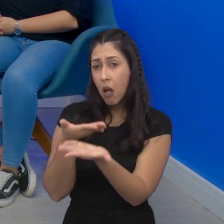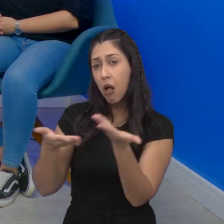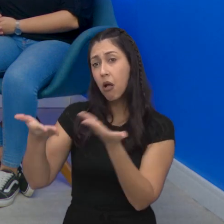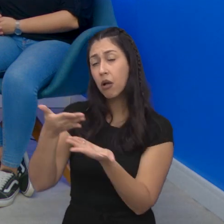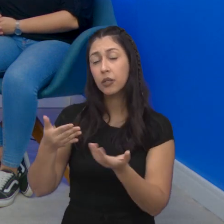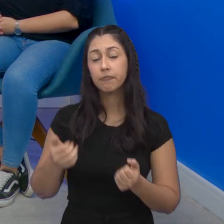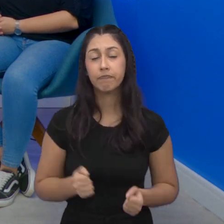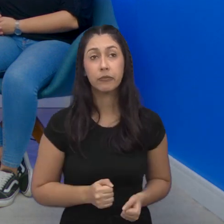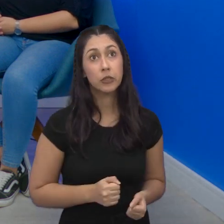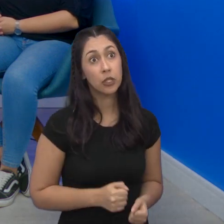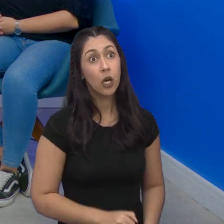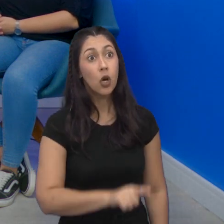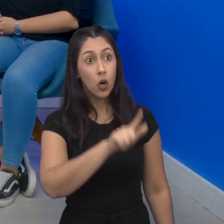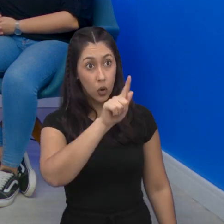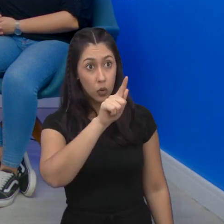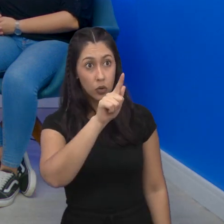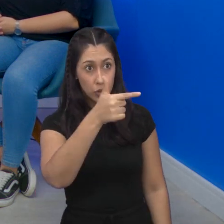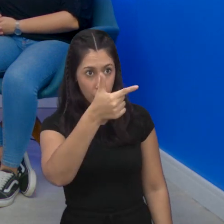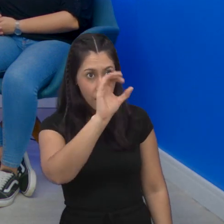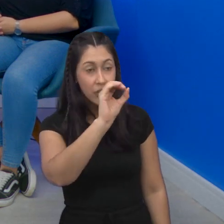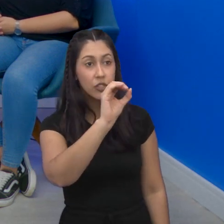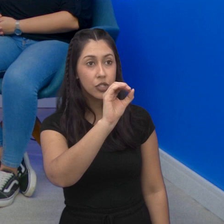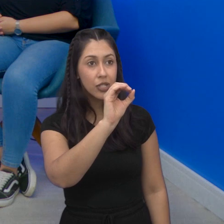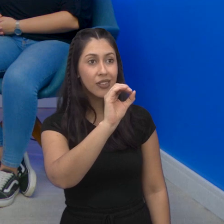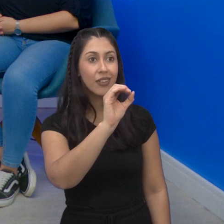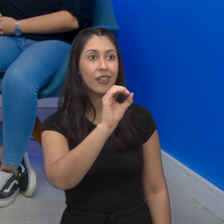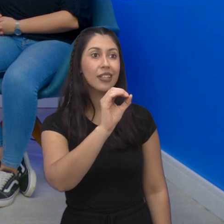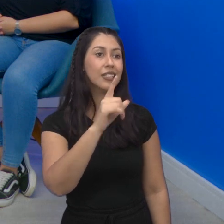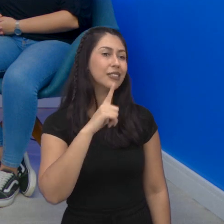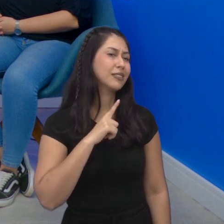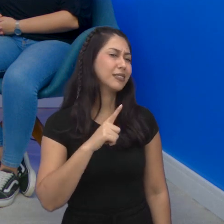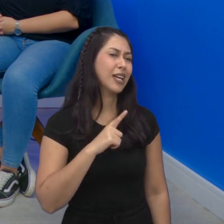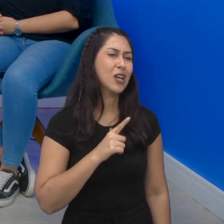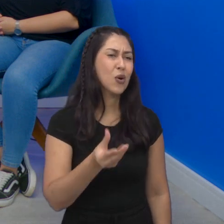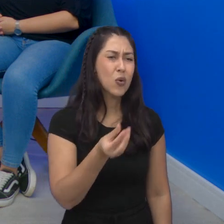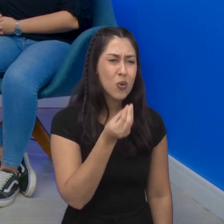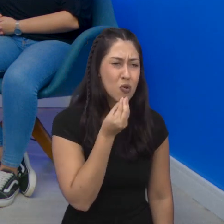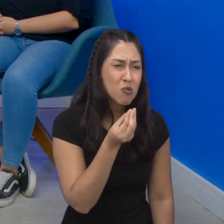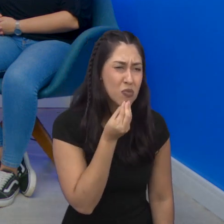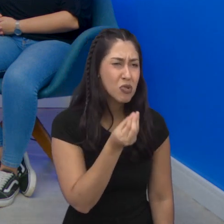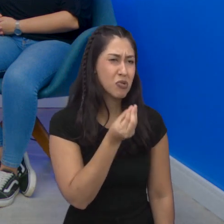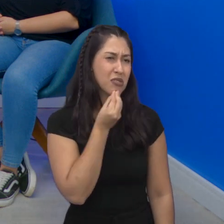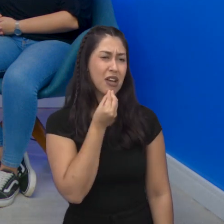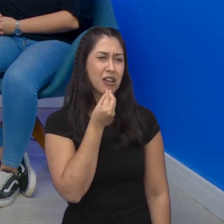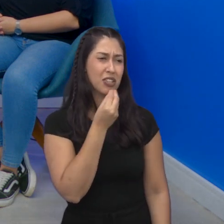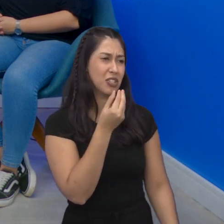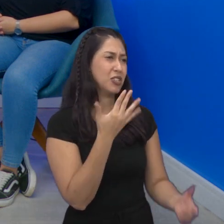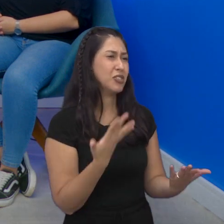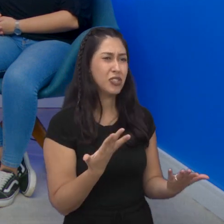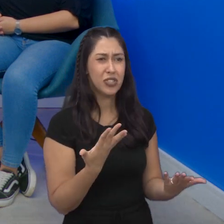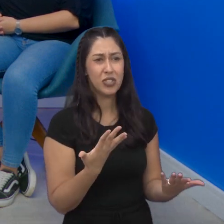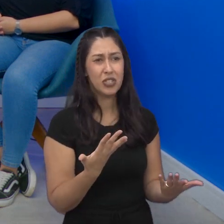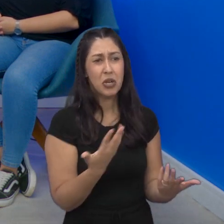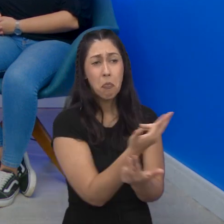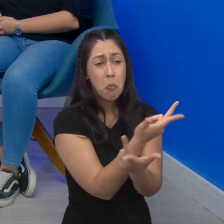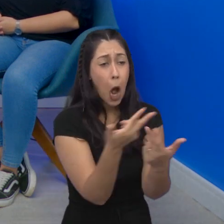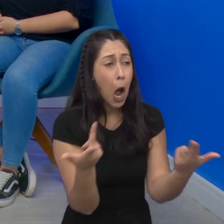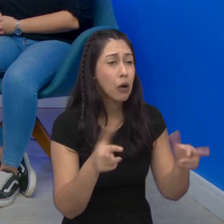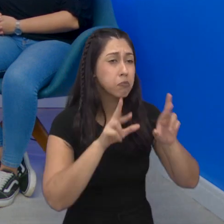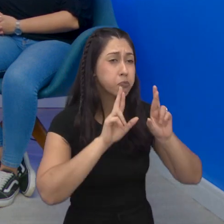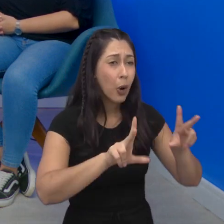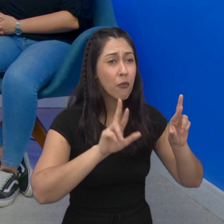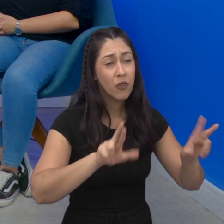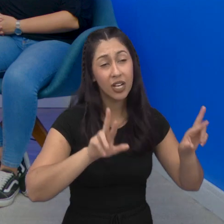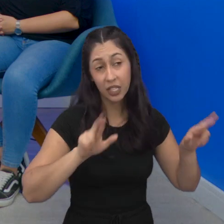conversar? O G20 ainda é a organização em que a gente mais tem espaço para essas divergências culturais entre os